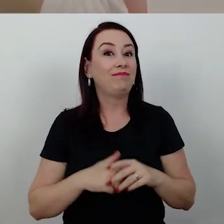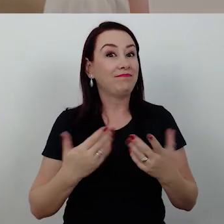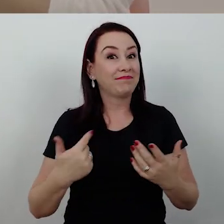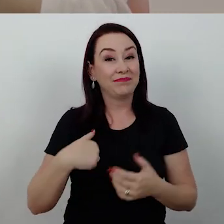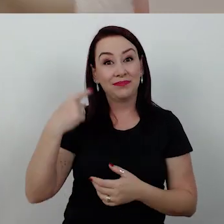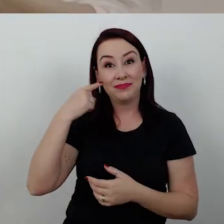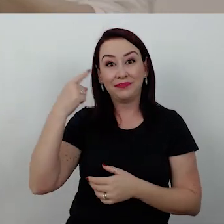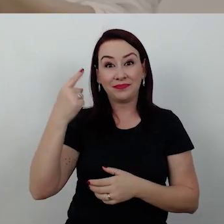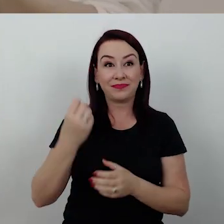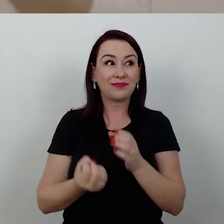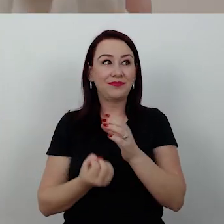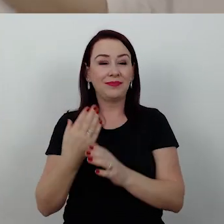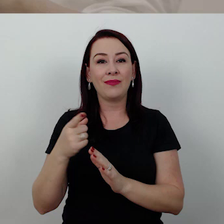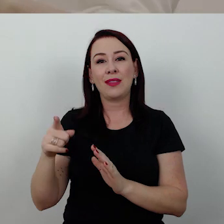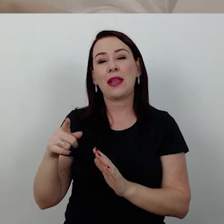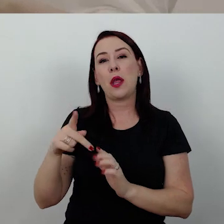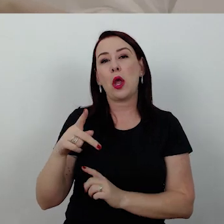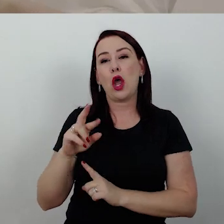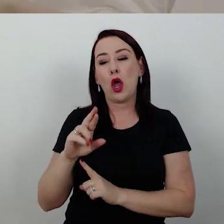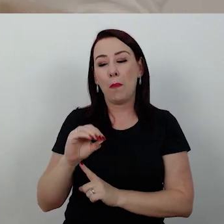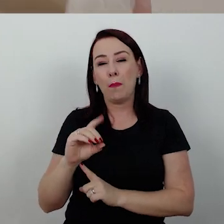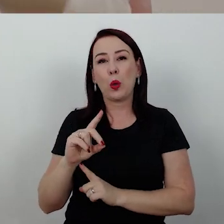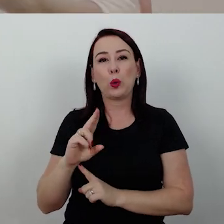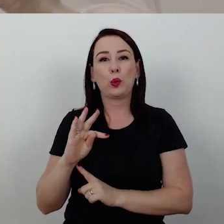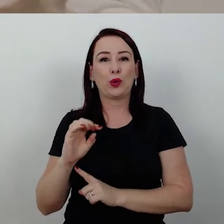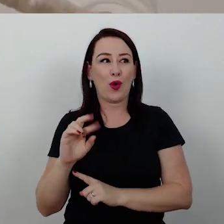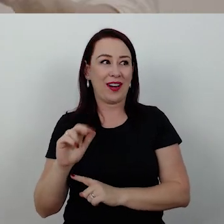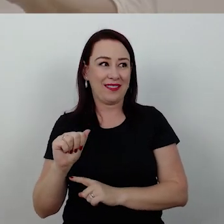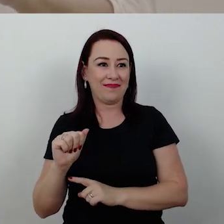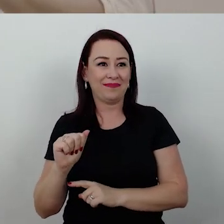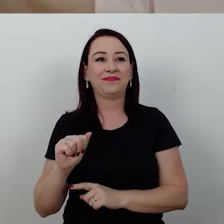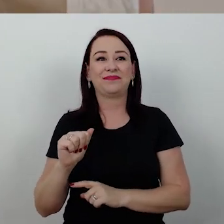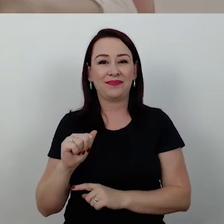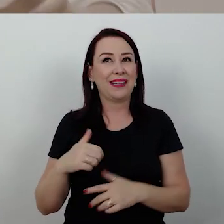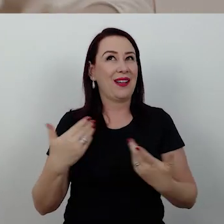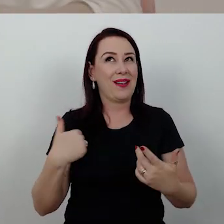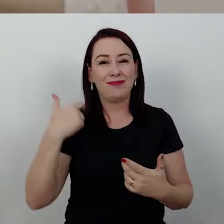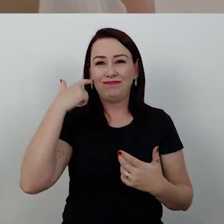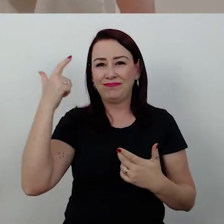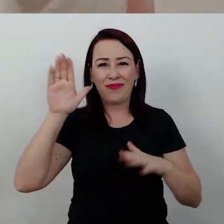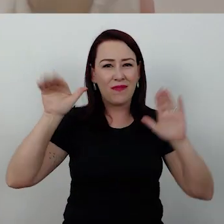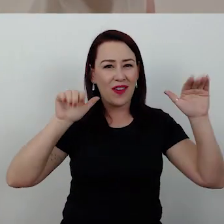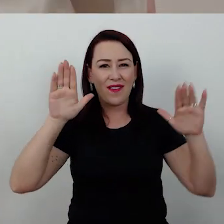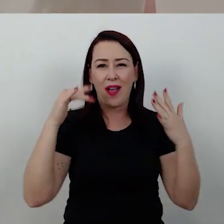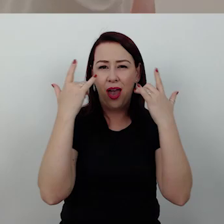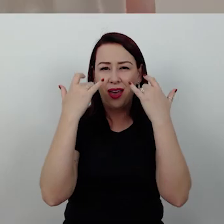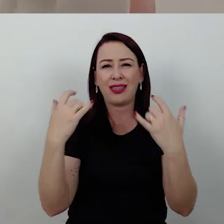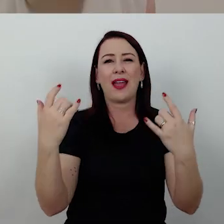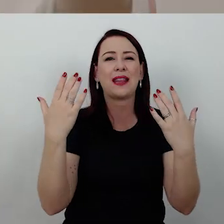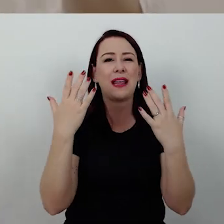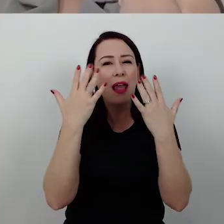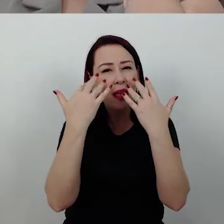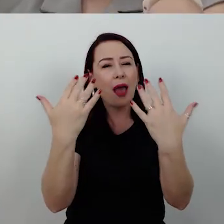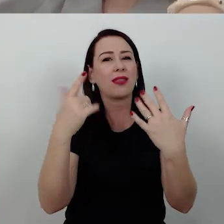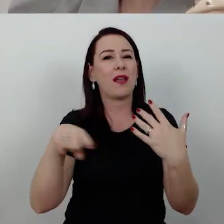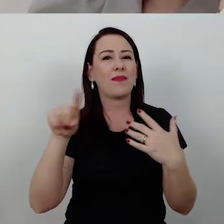criou uma produtora. Então a produtora Queiro vai fazer muitos trabalhos aqui na cidade, vamos fazer longas séries,